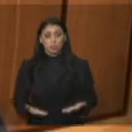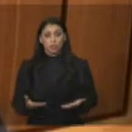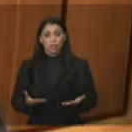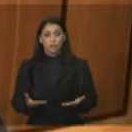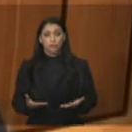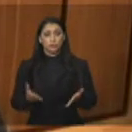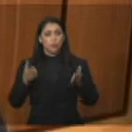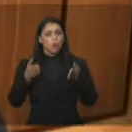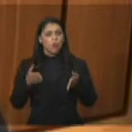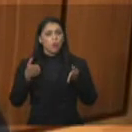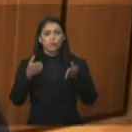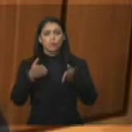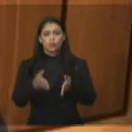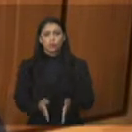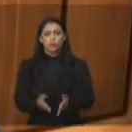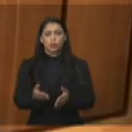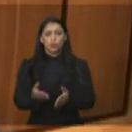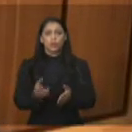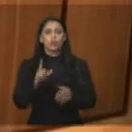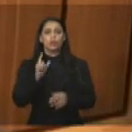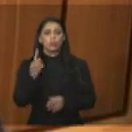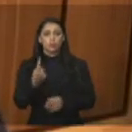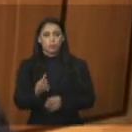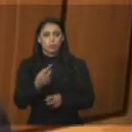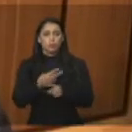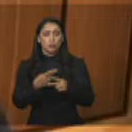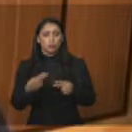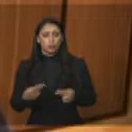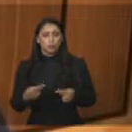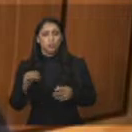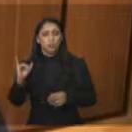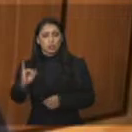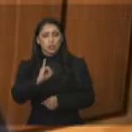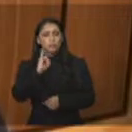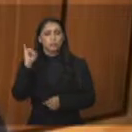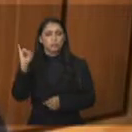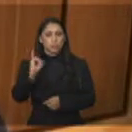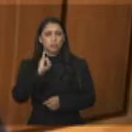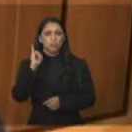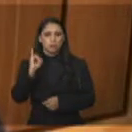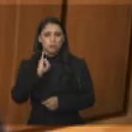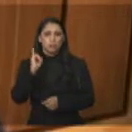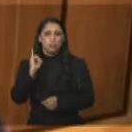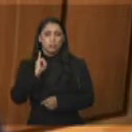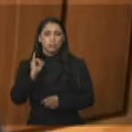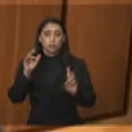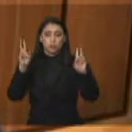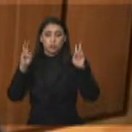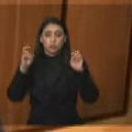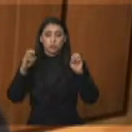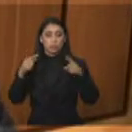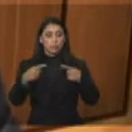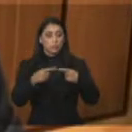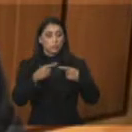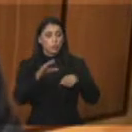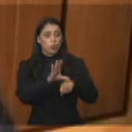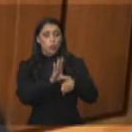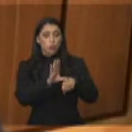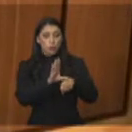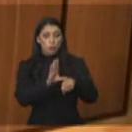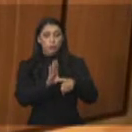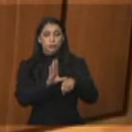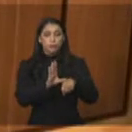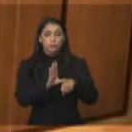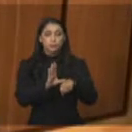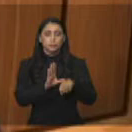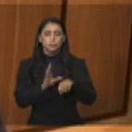em apenas um aspecto, porém, a meu ver, um aspecto central ao se tratar de uma questão constitucional. Quais seriam